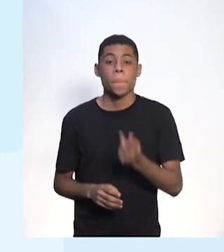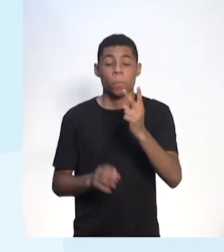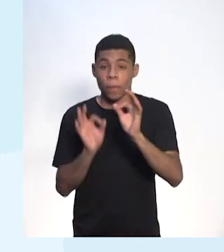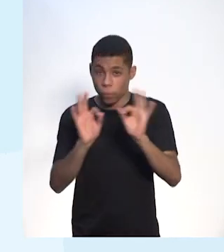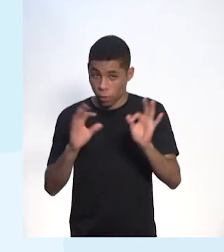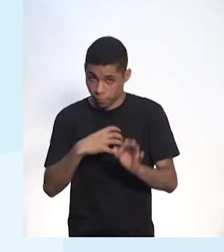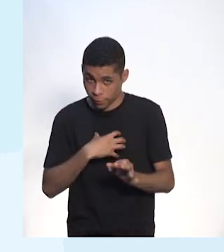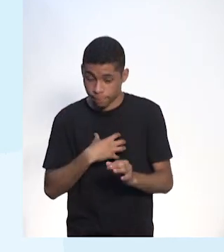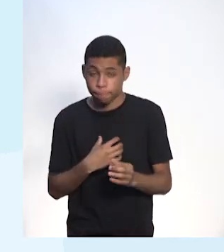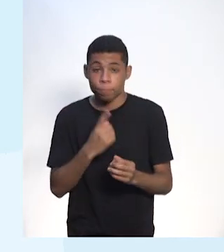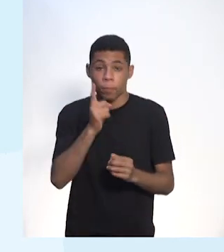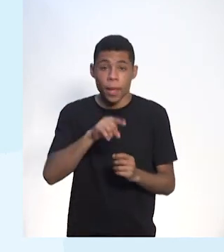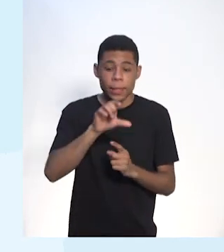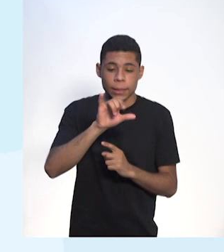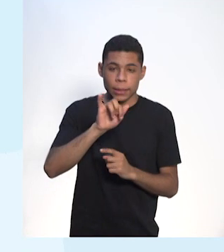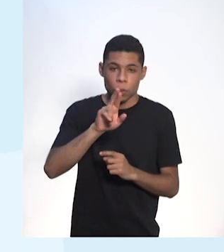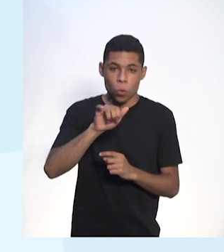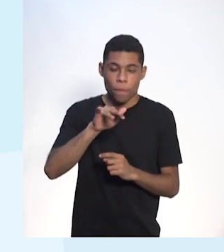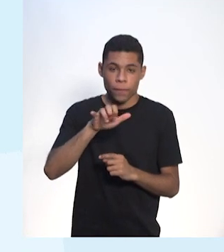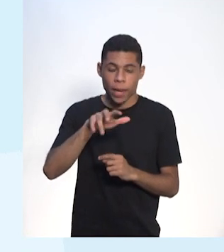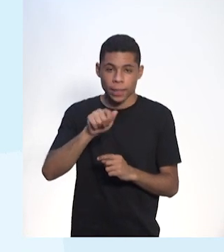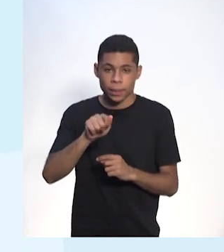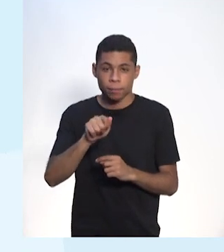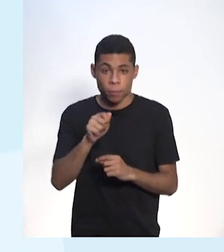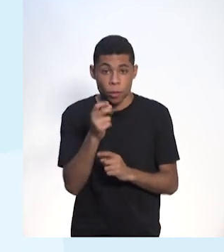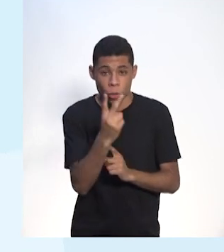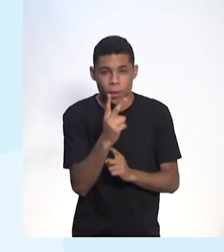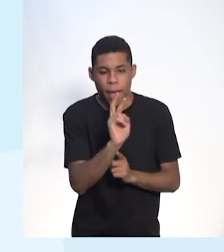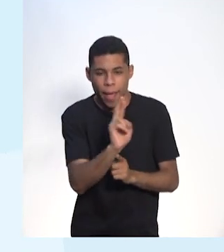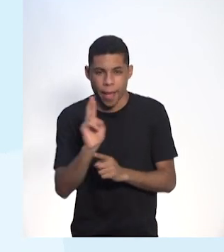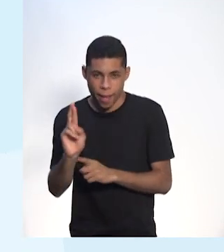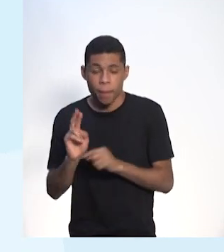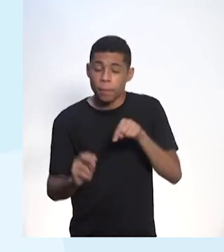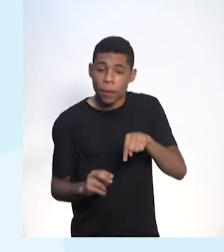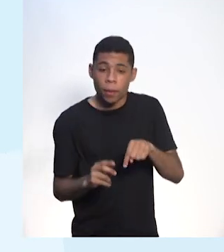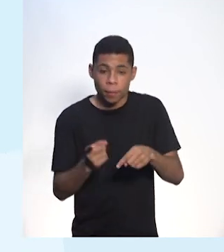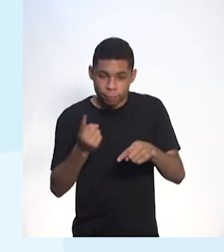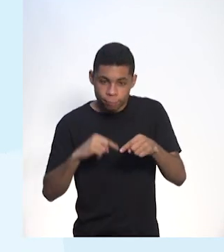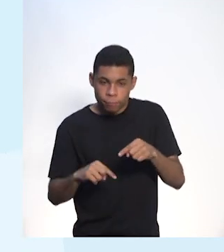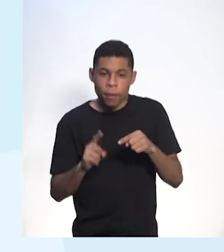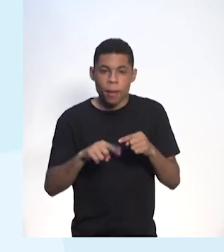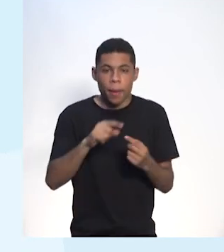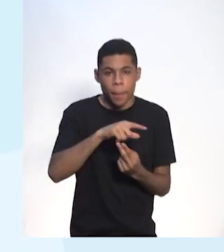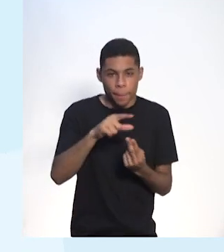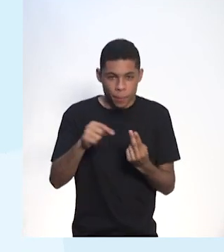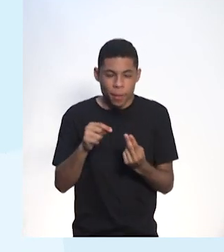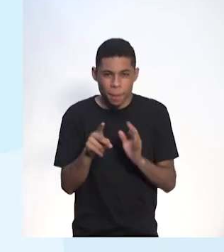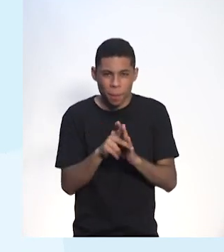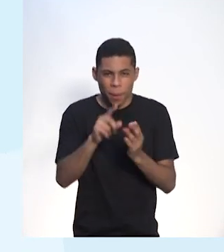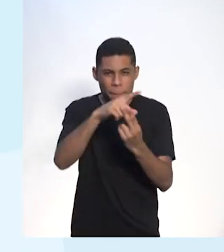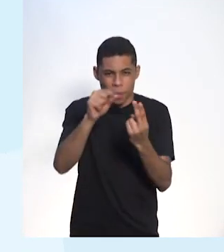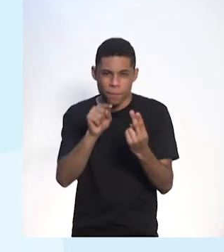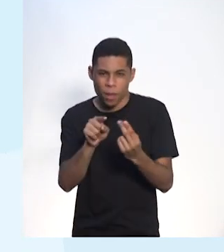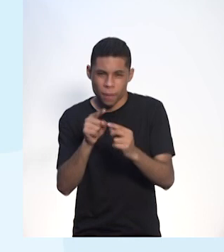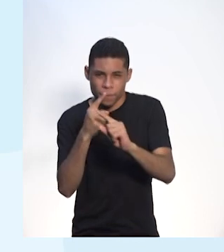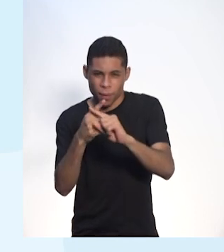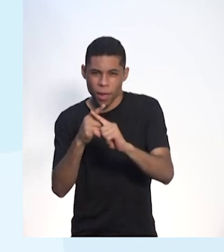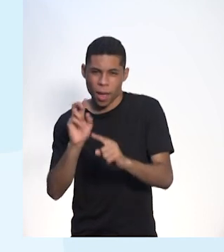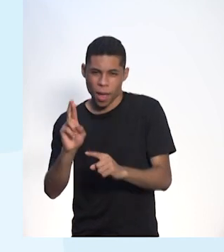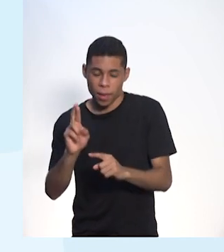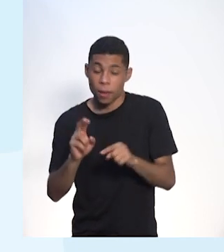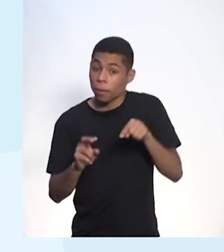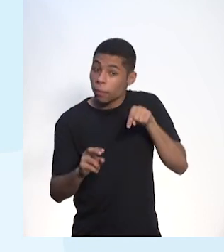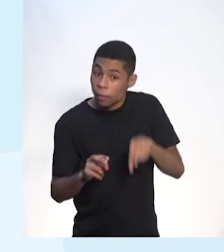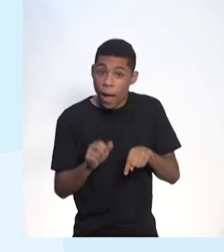uma para a circunferência, que é 2πr, e agora a do círculo, que é a área mesmo, né? Que é πr ao